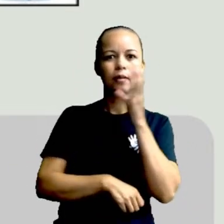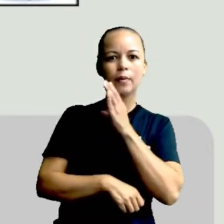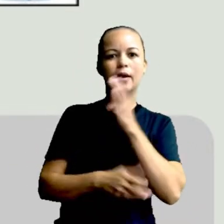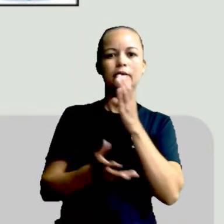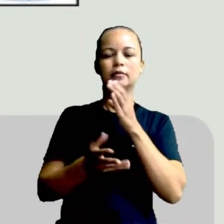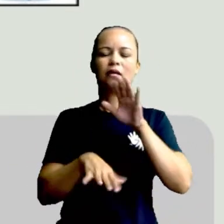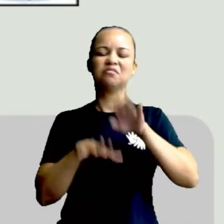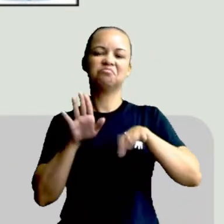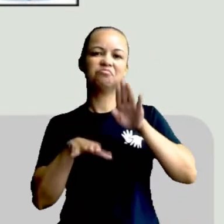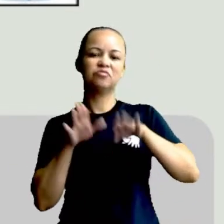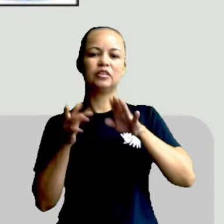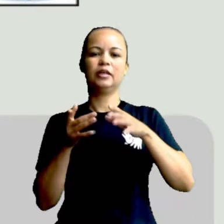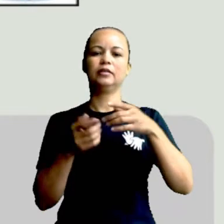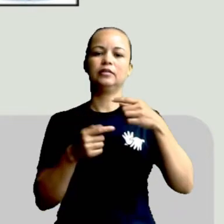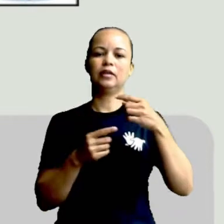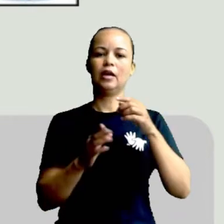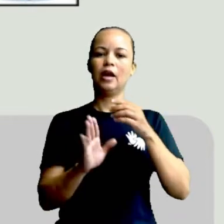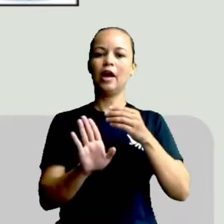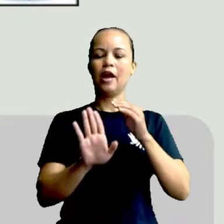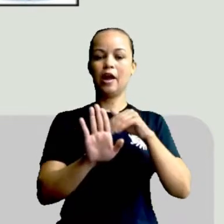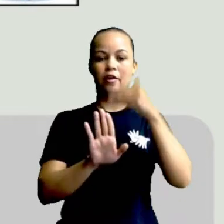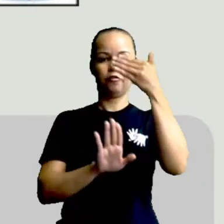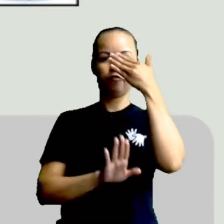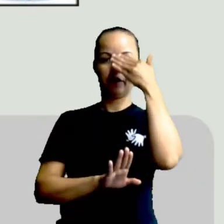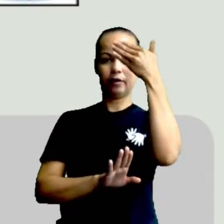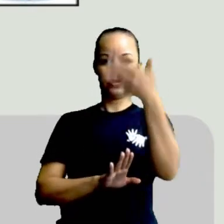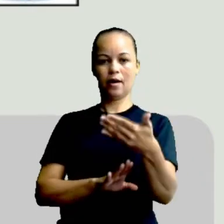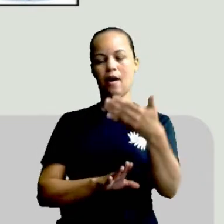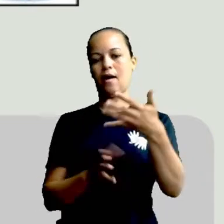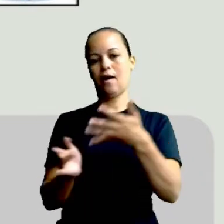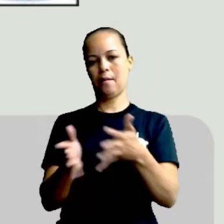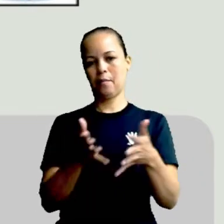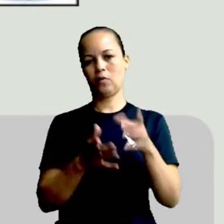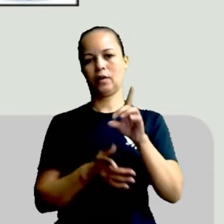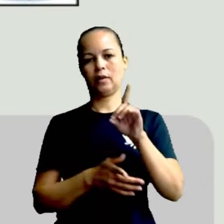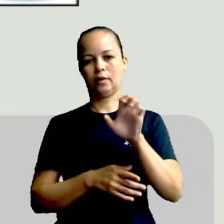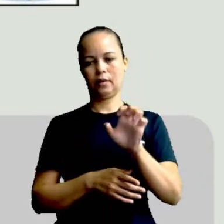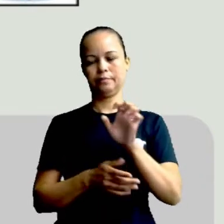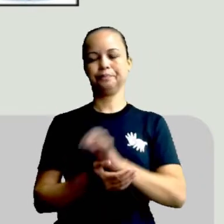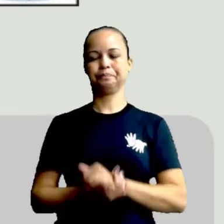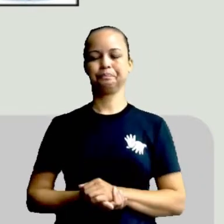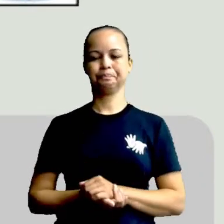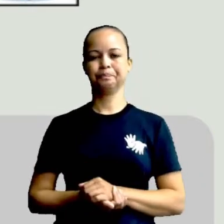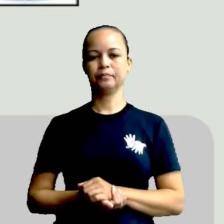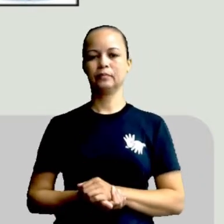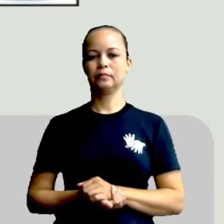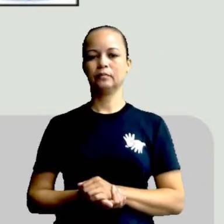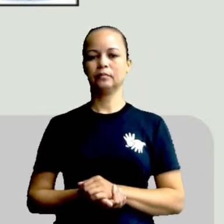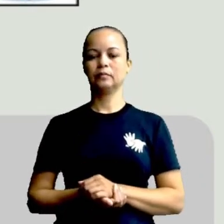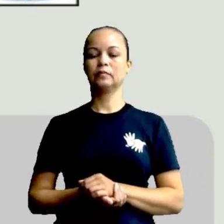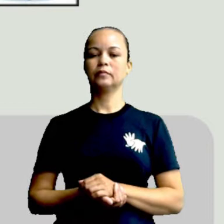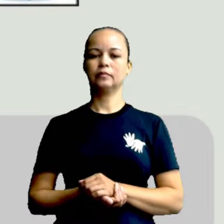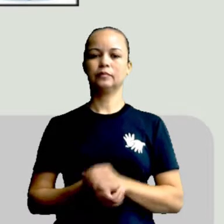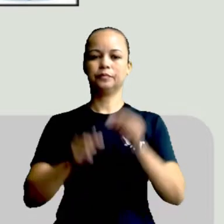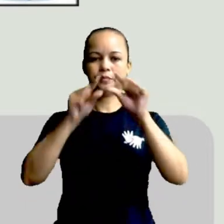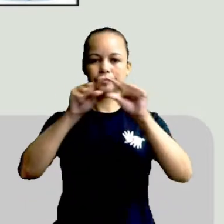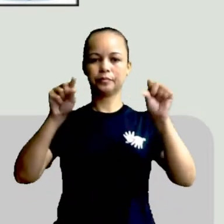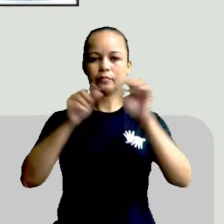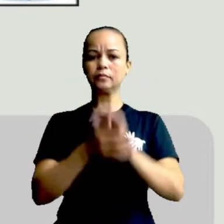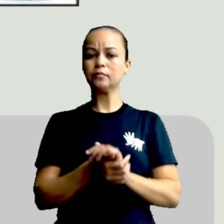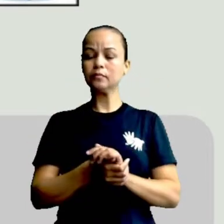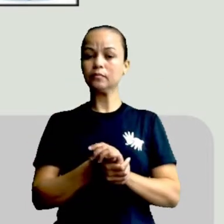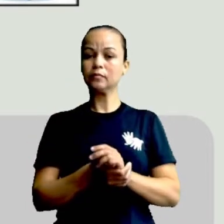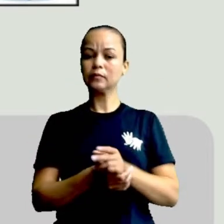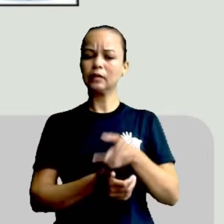pressas às vezes em frente à a moda D tô fazendo essa tirinha às vezes